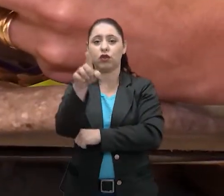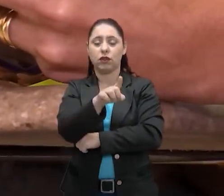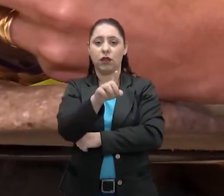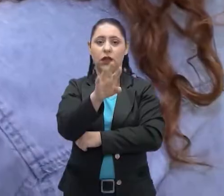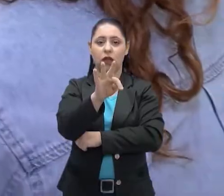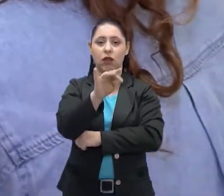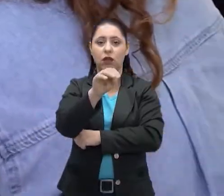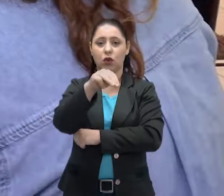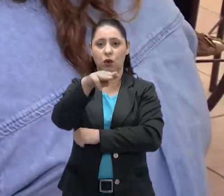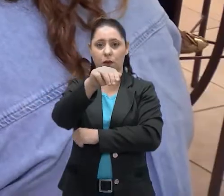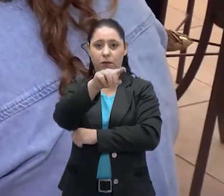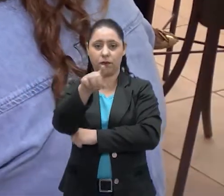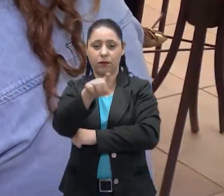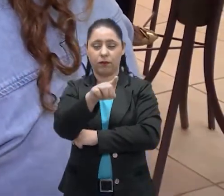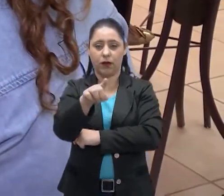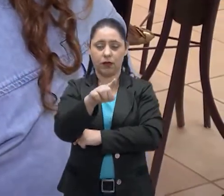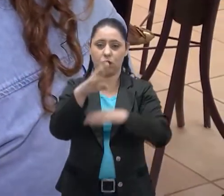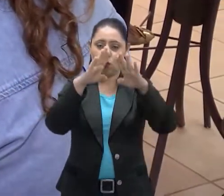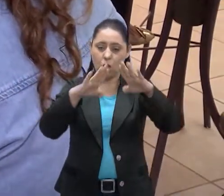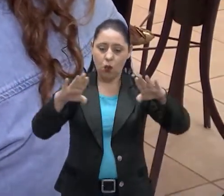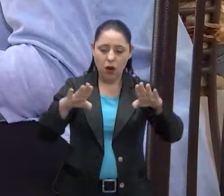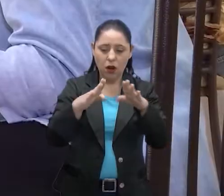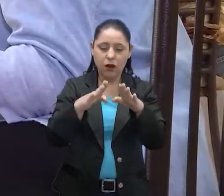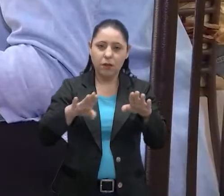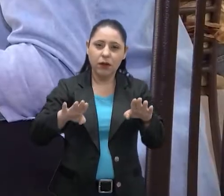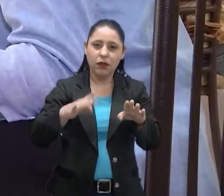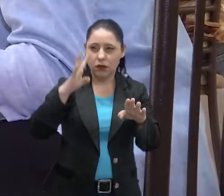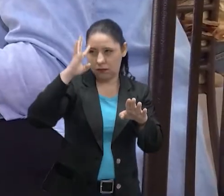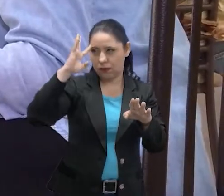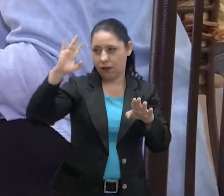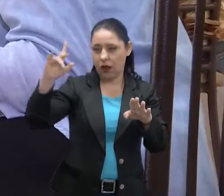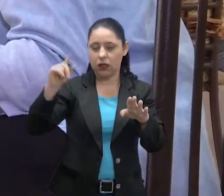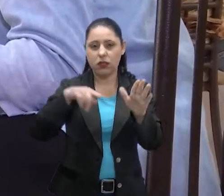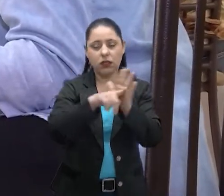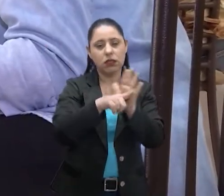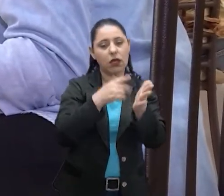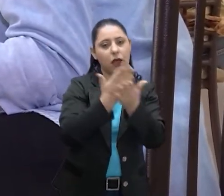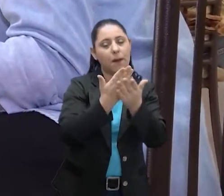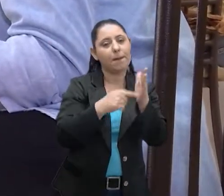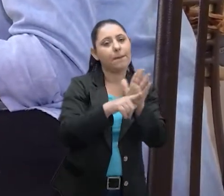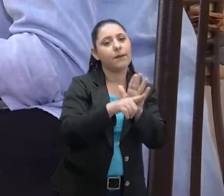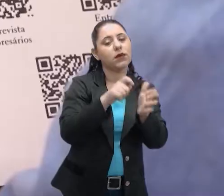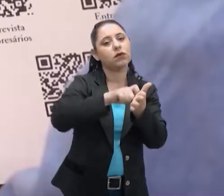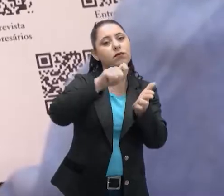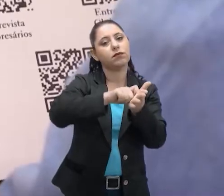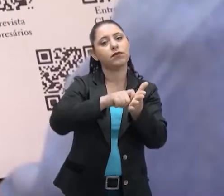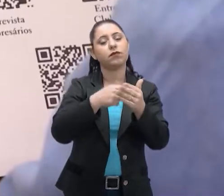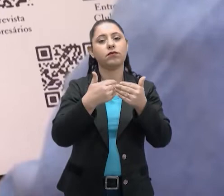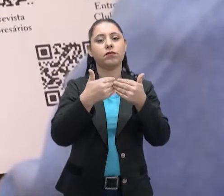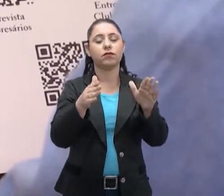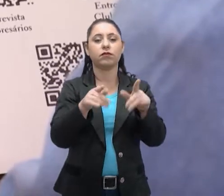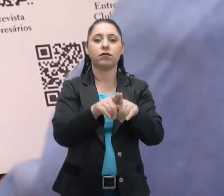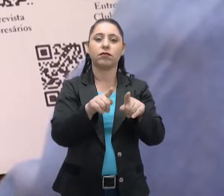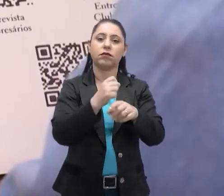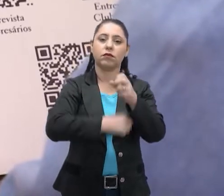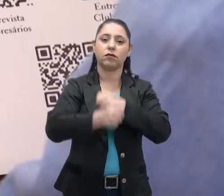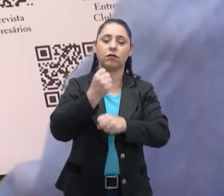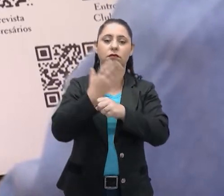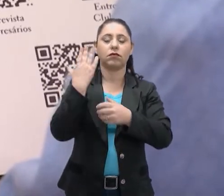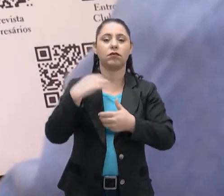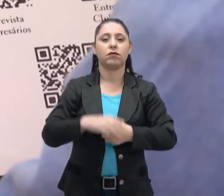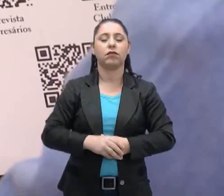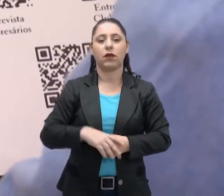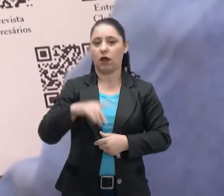José Tomás, um libanês visionário em Campo Grande, escrito por essas pesquisadoras e lançado no ano